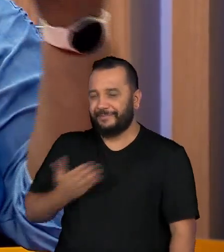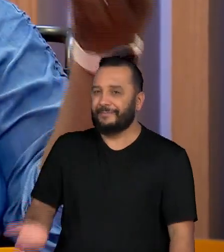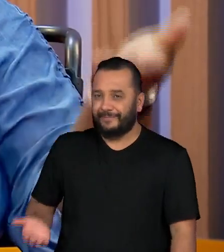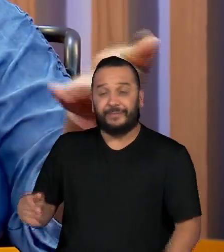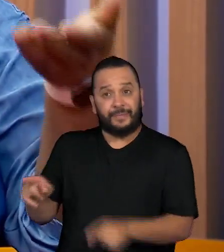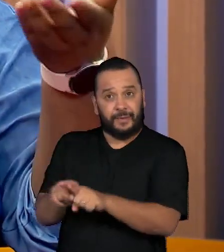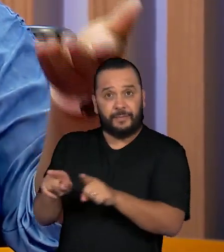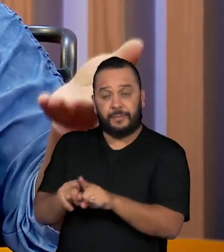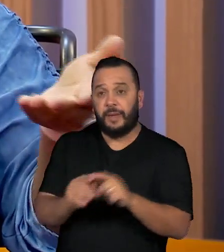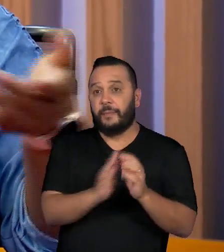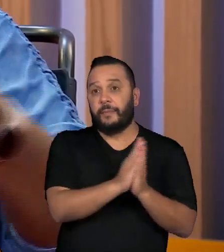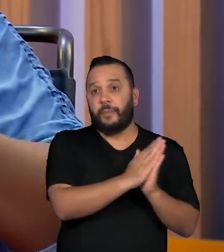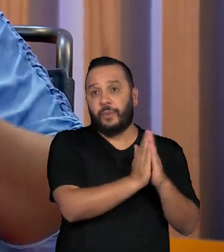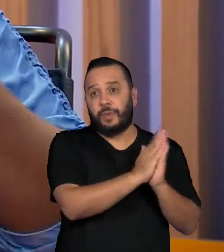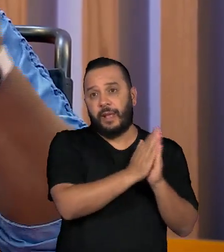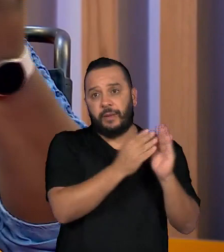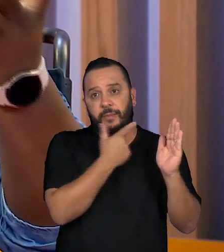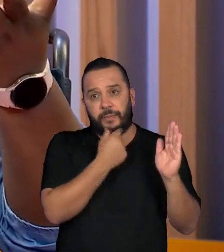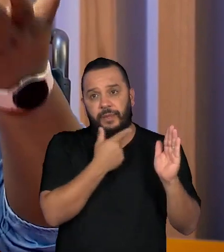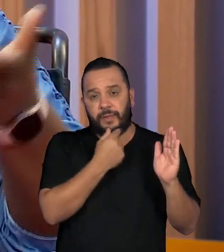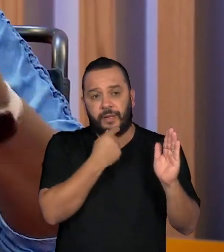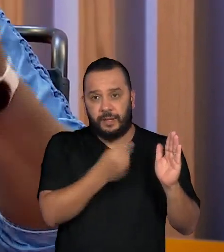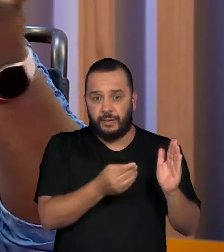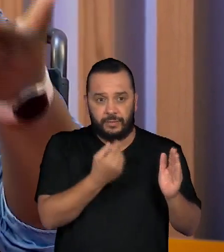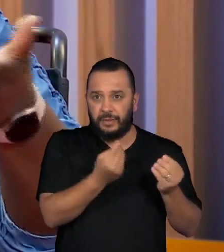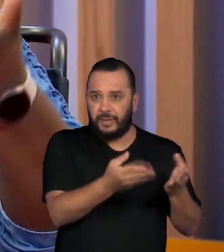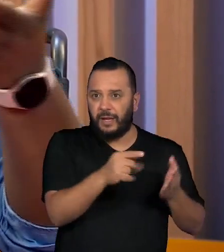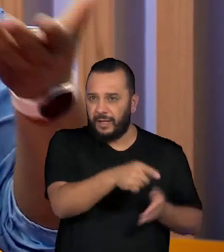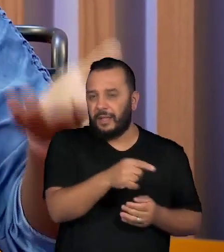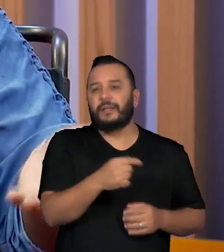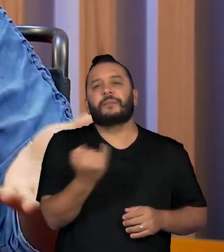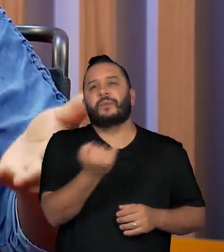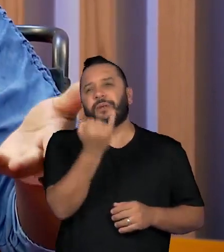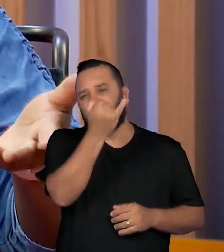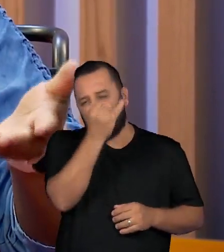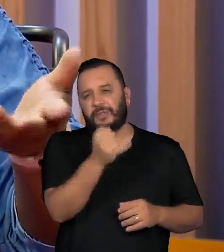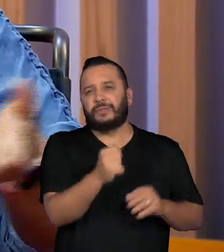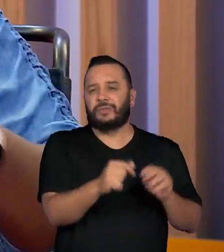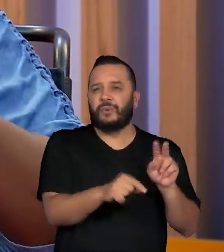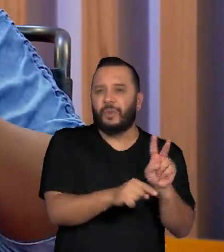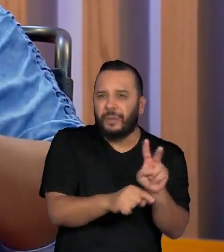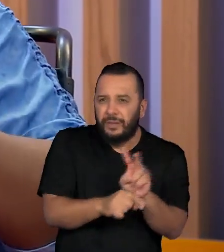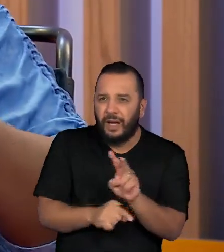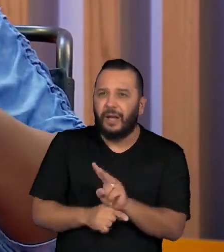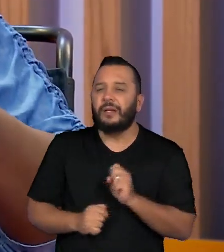oferecer bonecos para meninos, para que eles já aprendam a importância do cuidado,